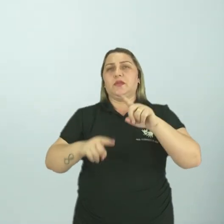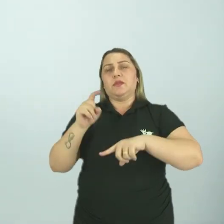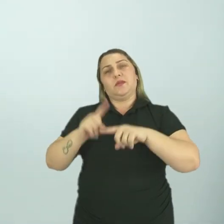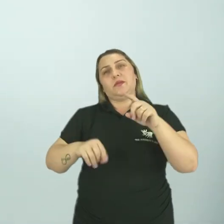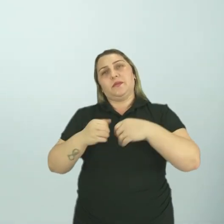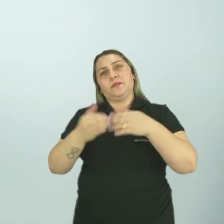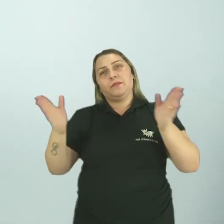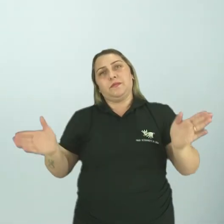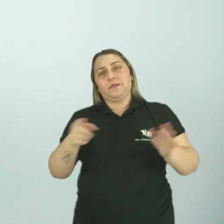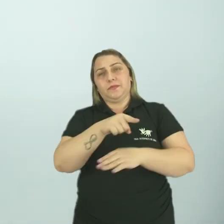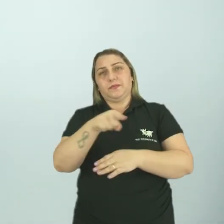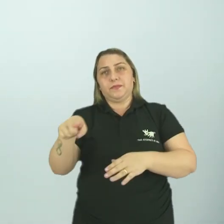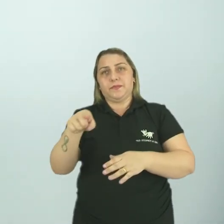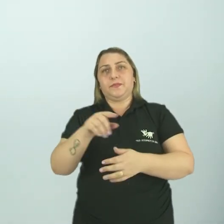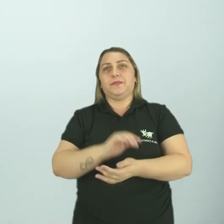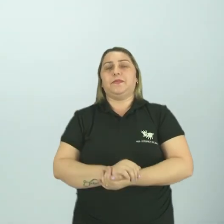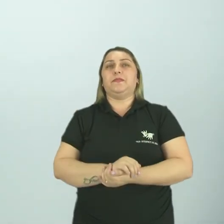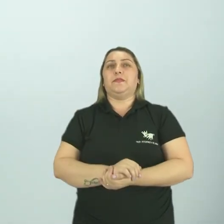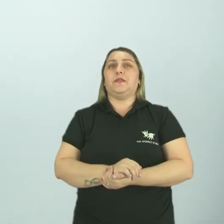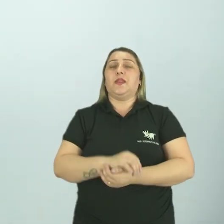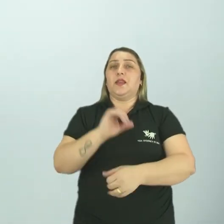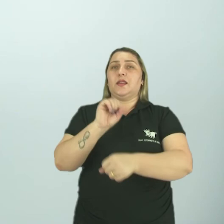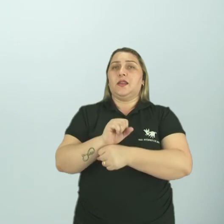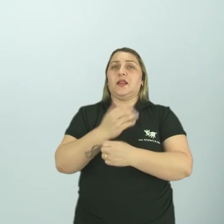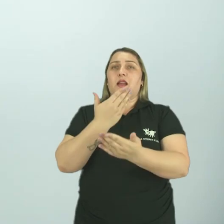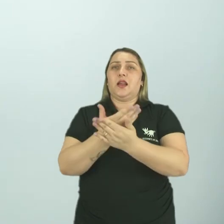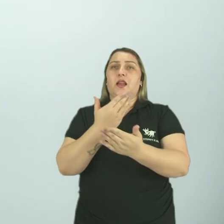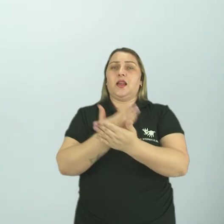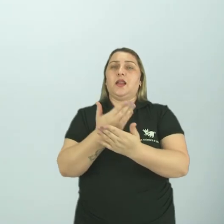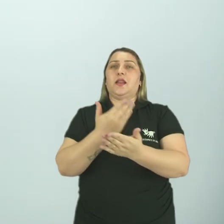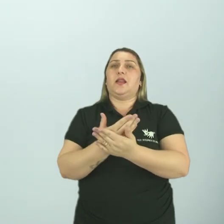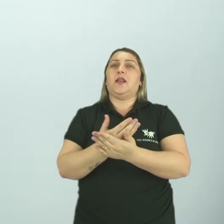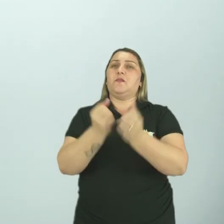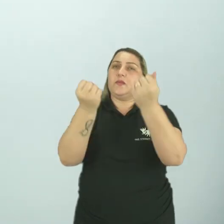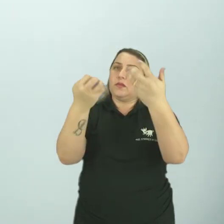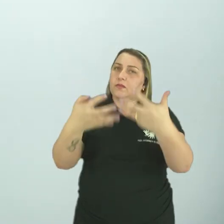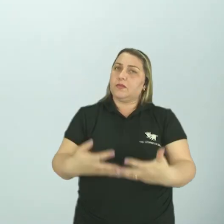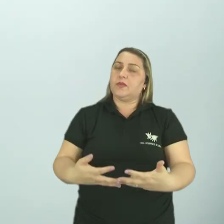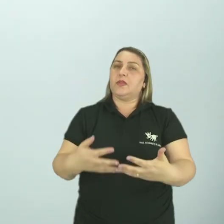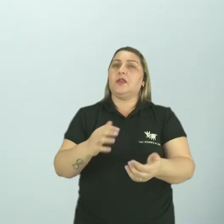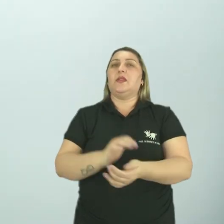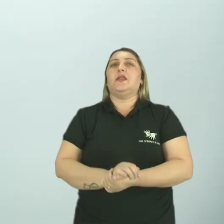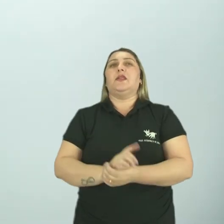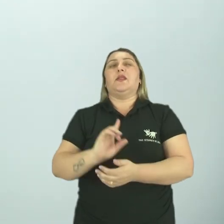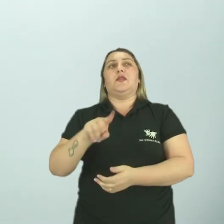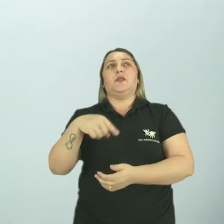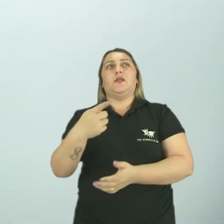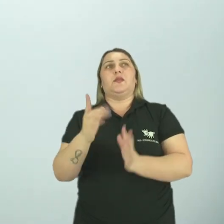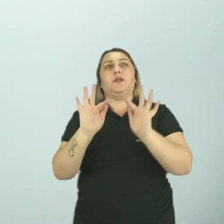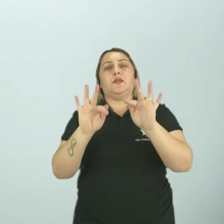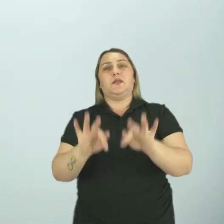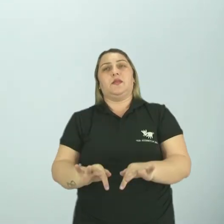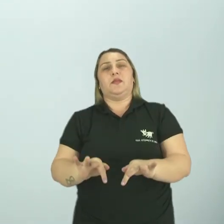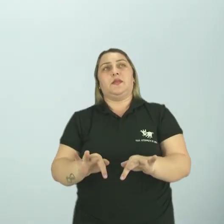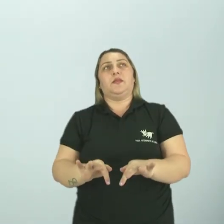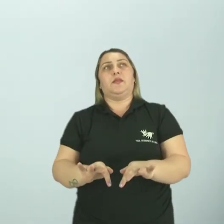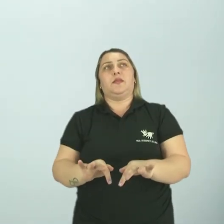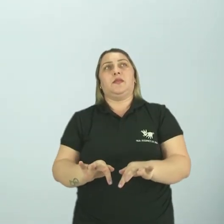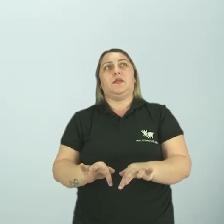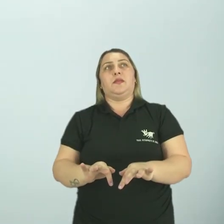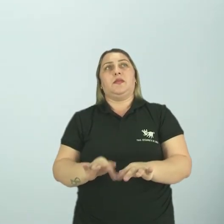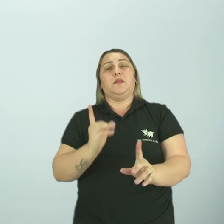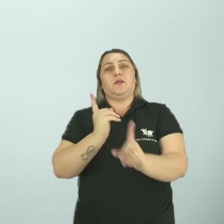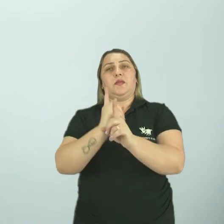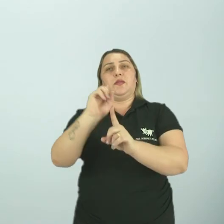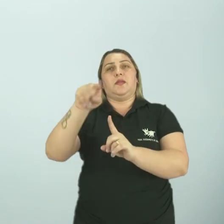os materiais que a gente disponibiliza para vocês. Espero que a aula tenha sido bem explicativa e a gente